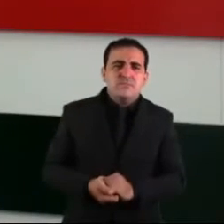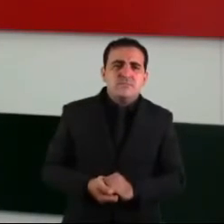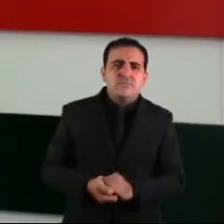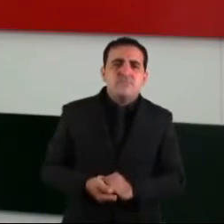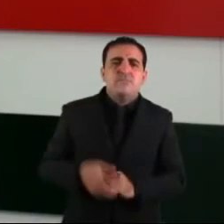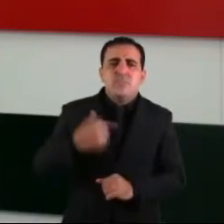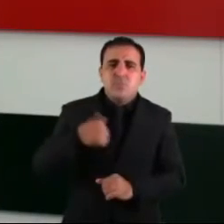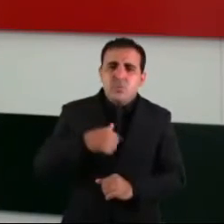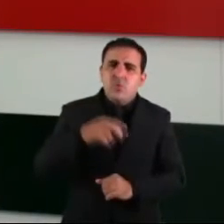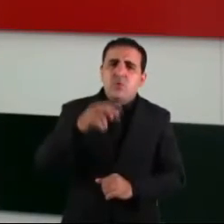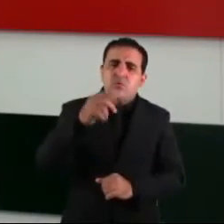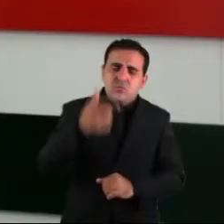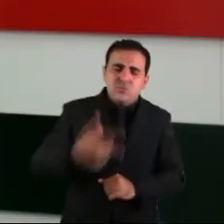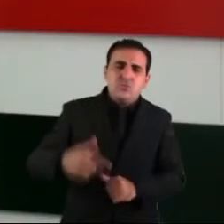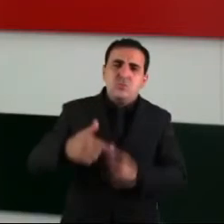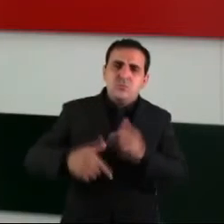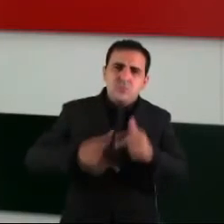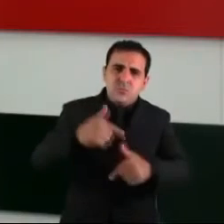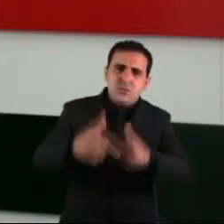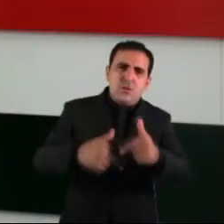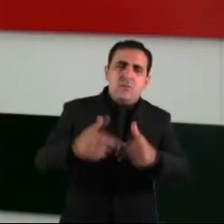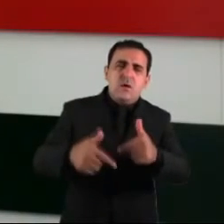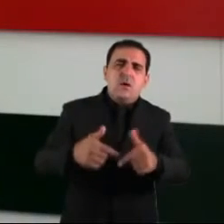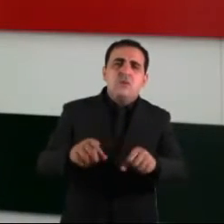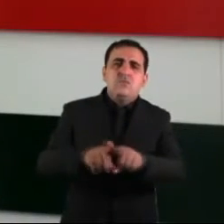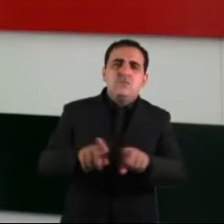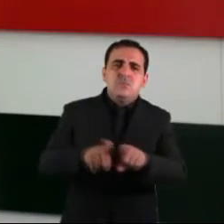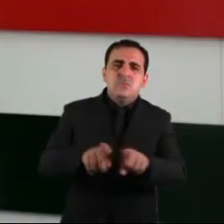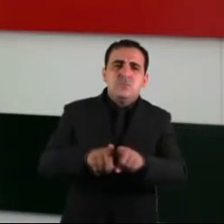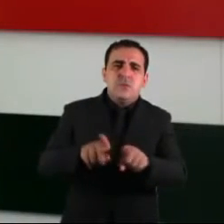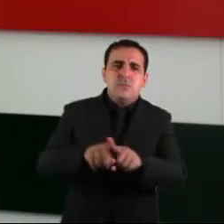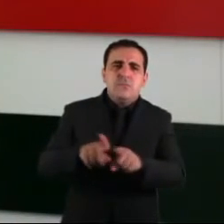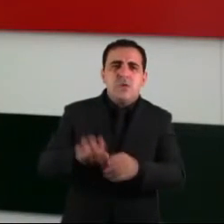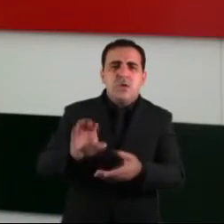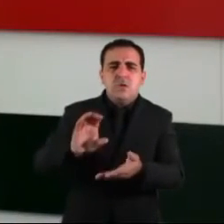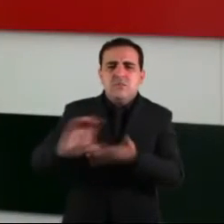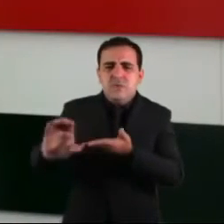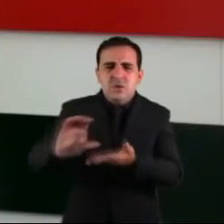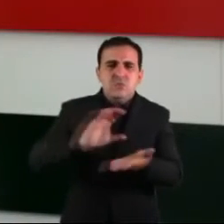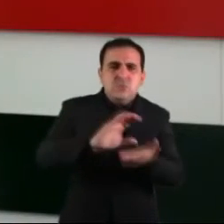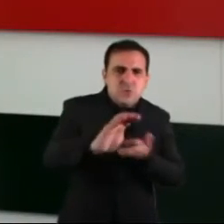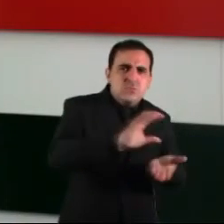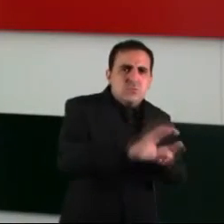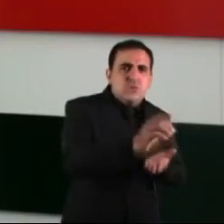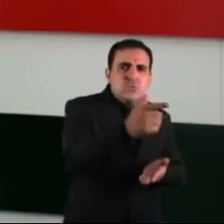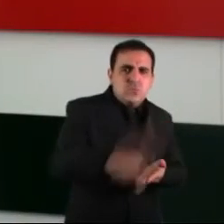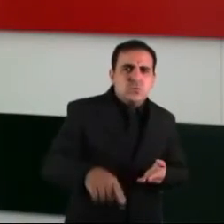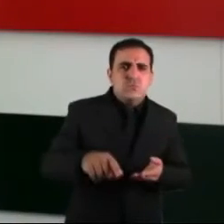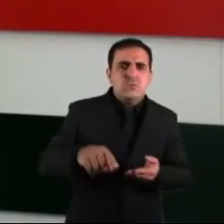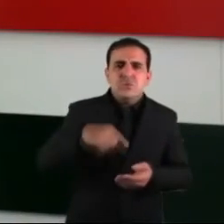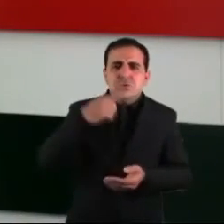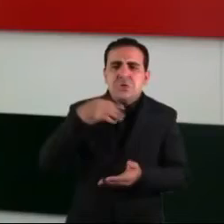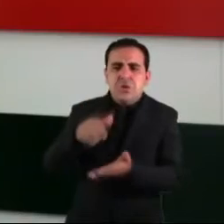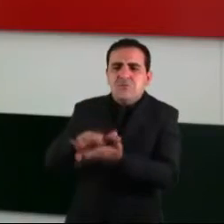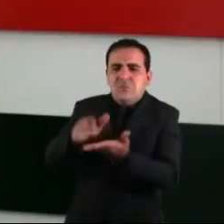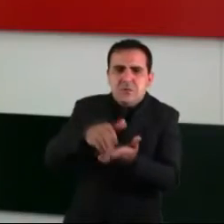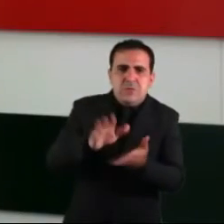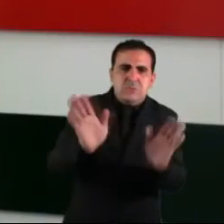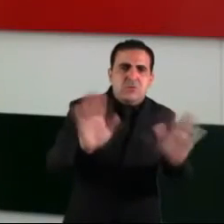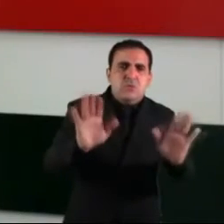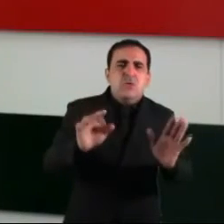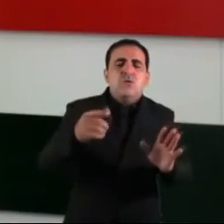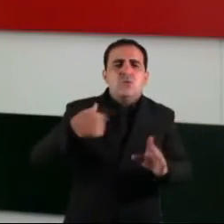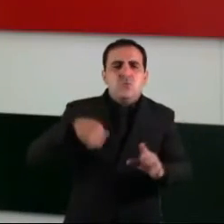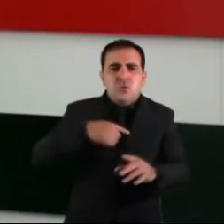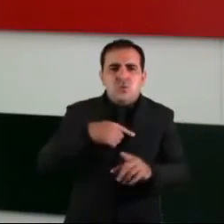nós estamos mantendo as operações, mantendo nossos investimentos, não alteramos absolutamente nenhum investimento nosso, não houve nenhuma demissão. Muito pelo